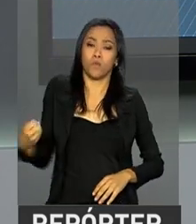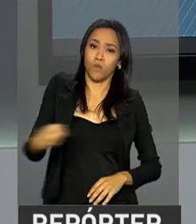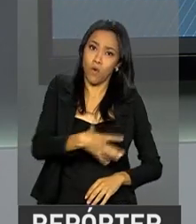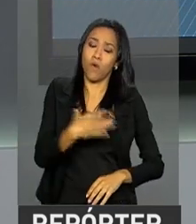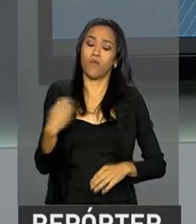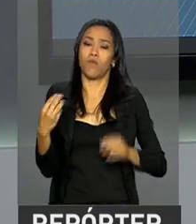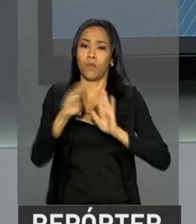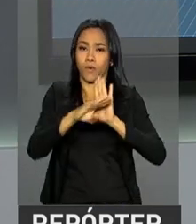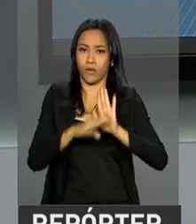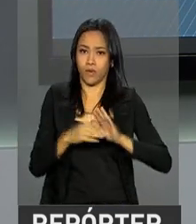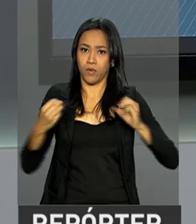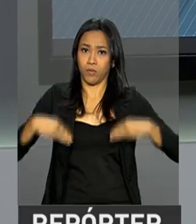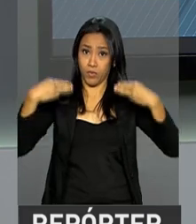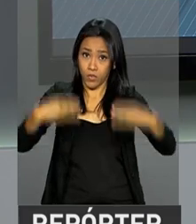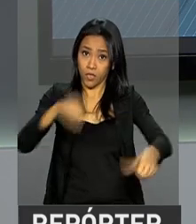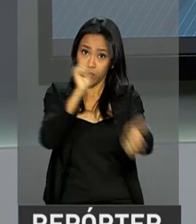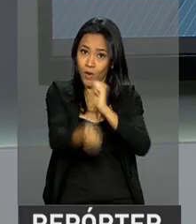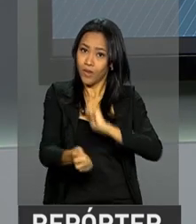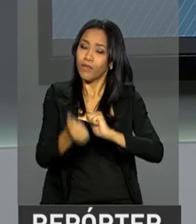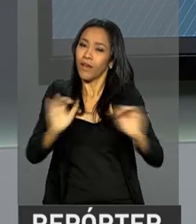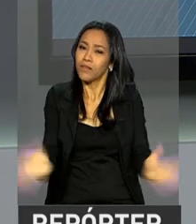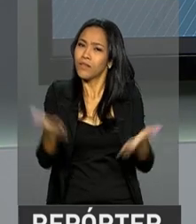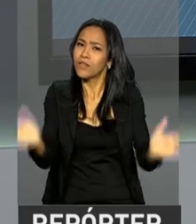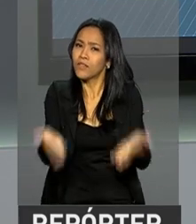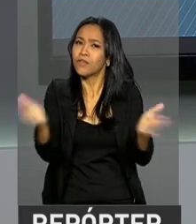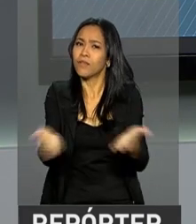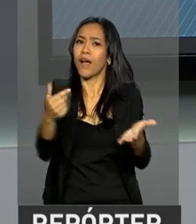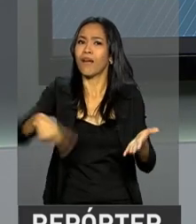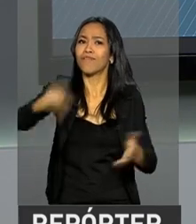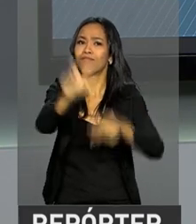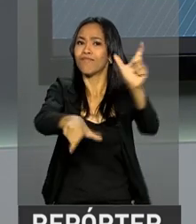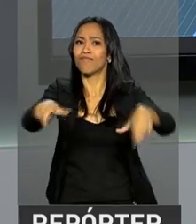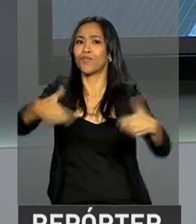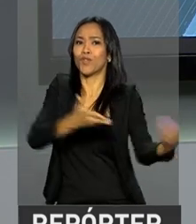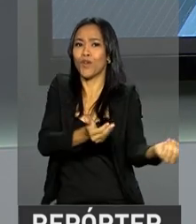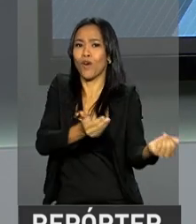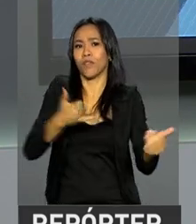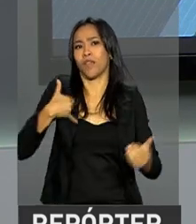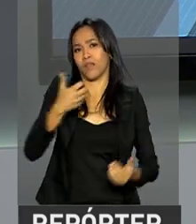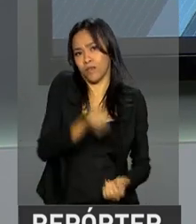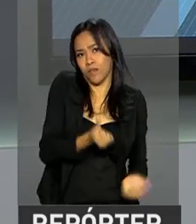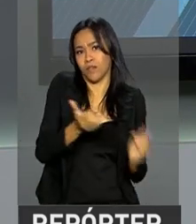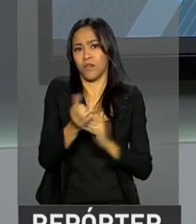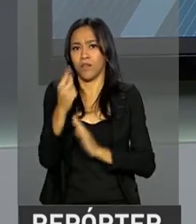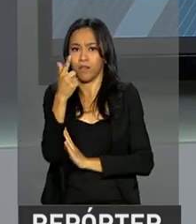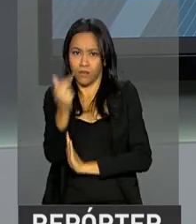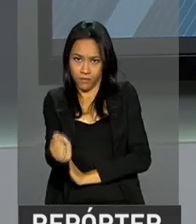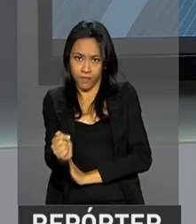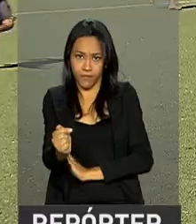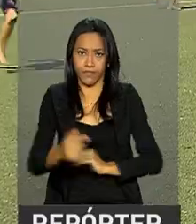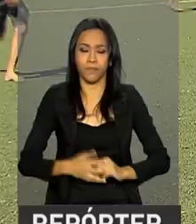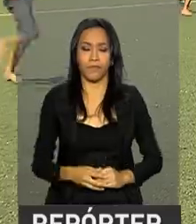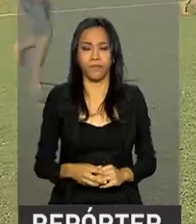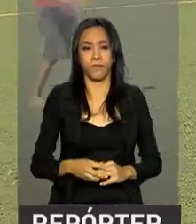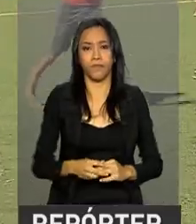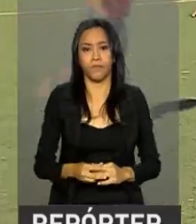o seleções do futuro vai incentivar o futebol praticado por jovens de 6 a 17 anos